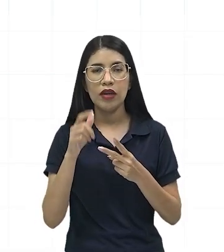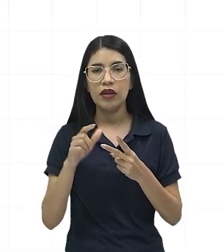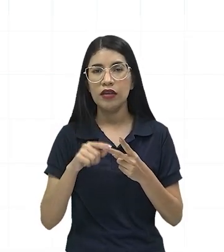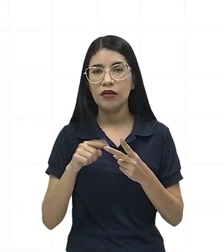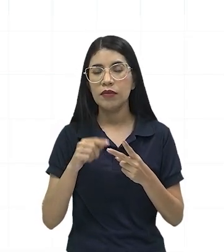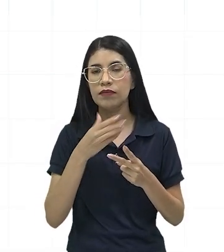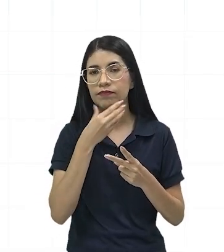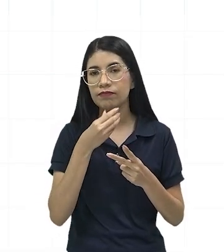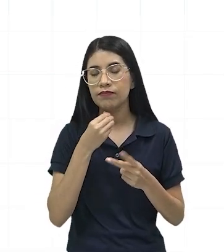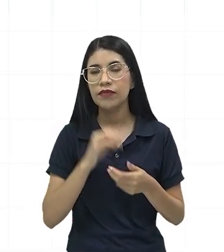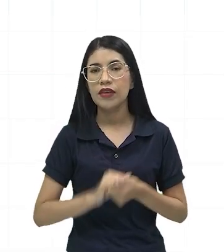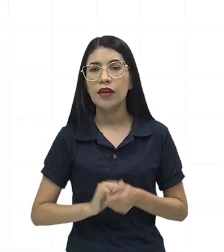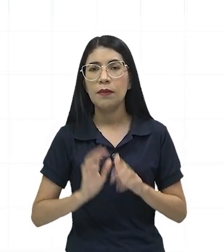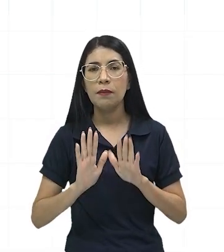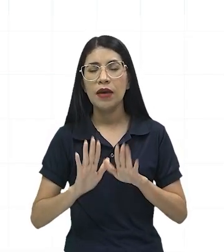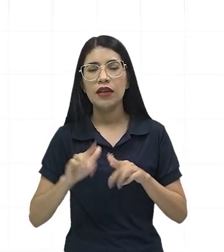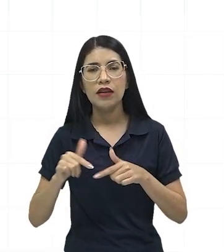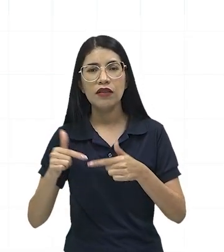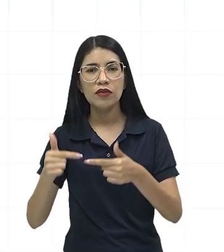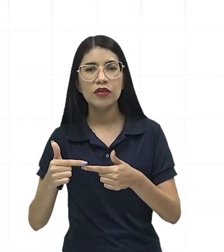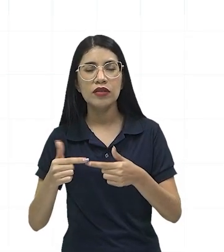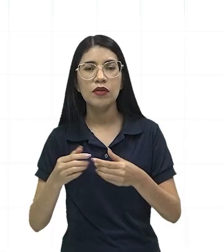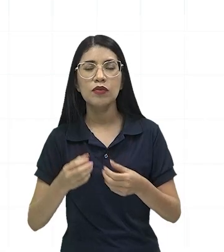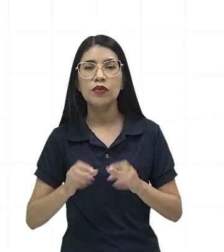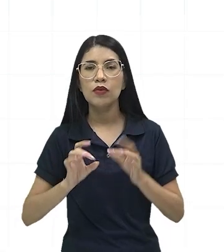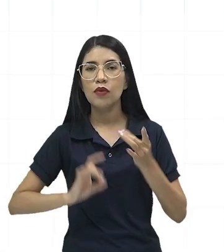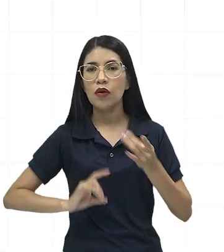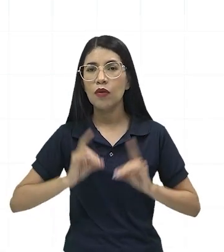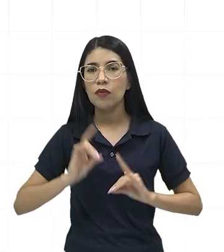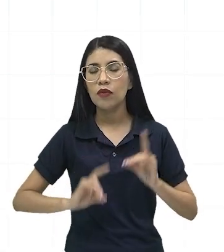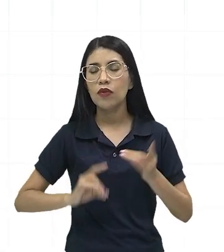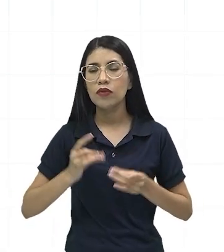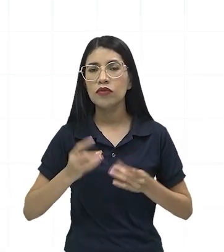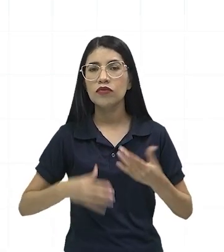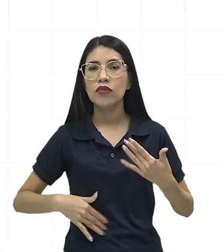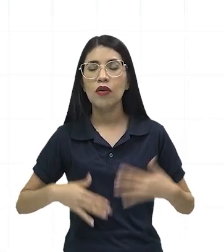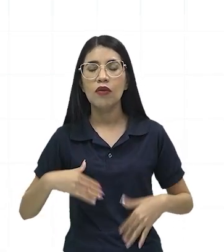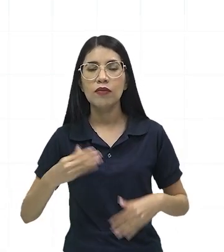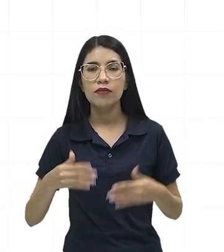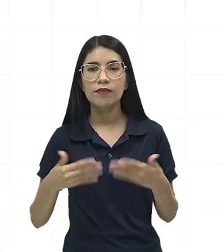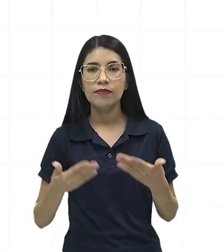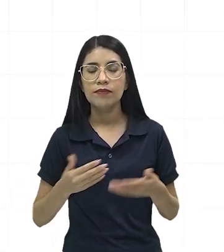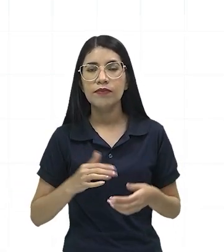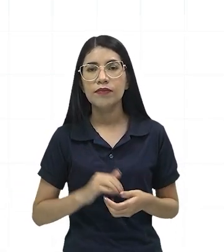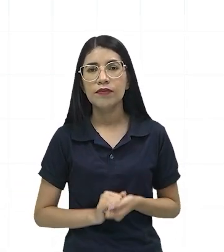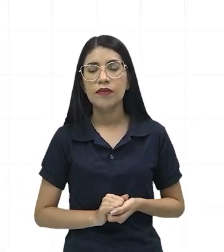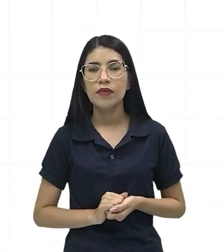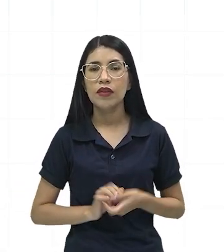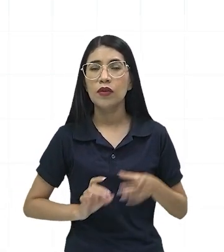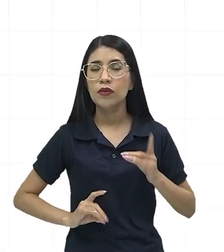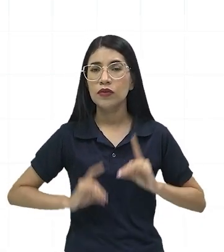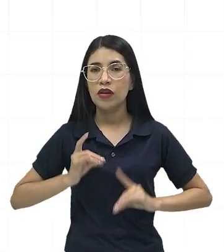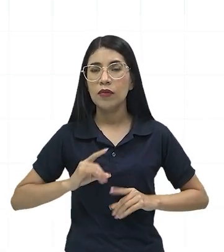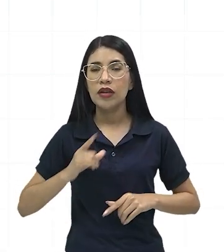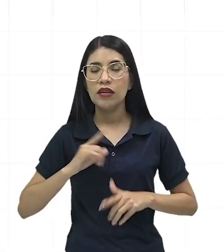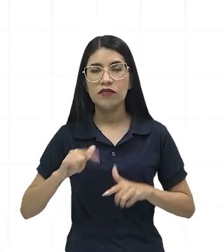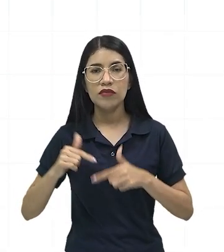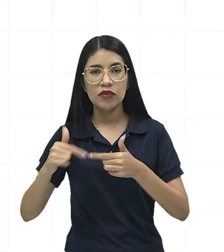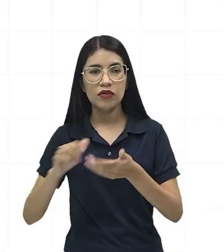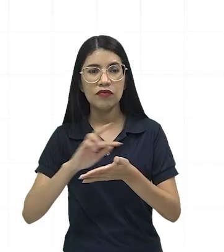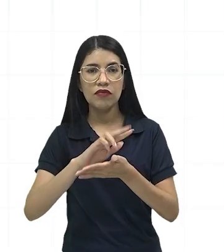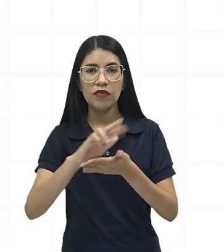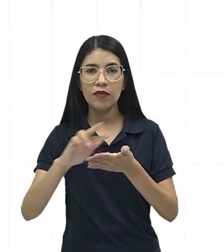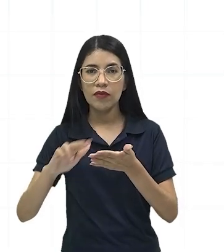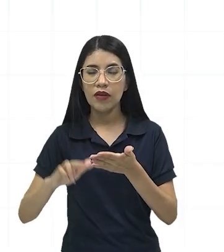aí ver quais são as funções dos hormônios, né? Então, nós temos aí que os hormônios possuem